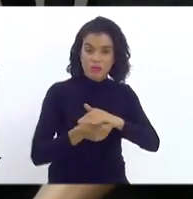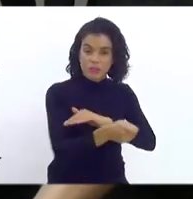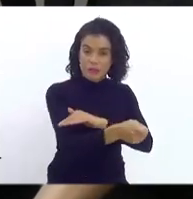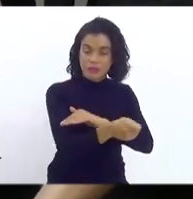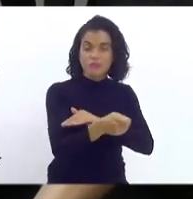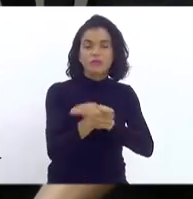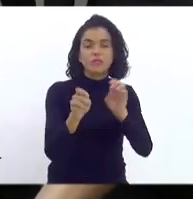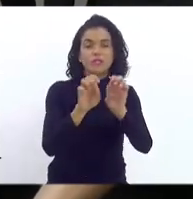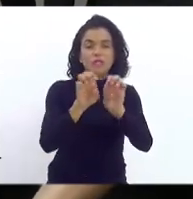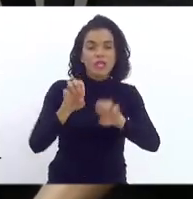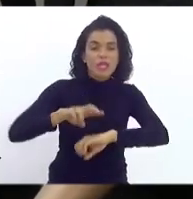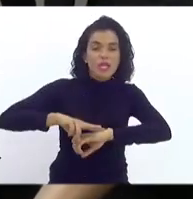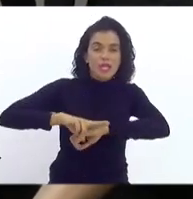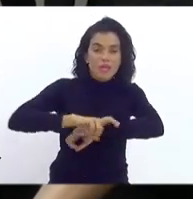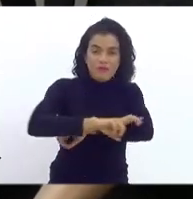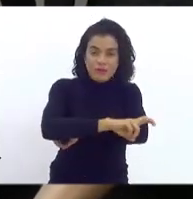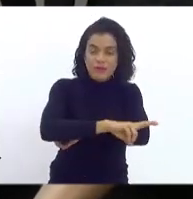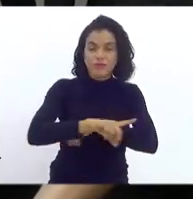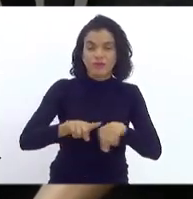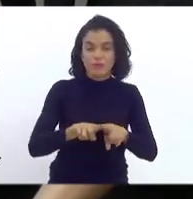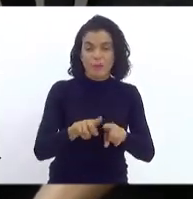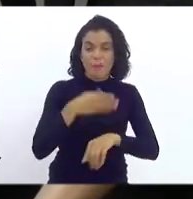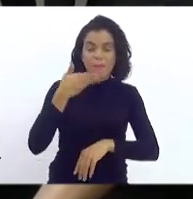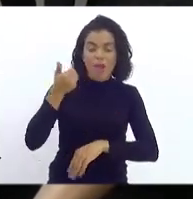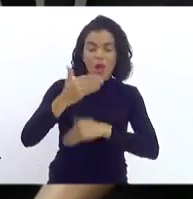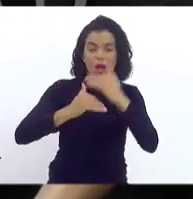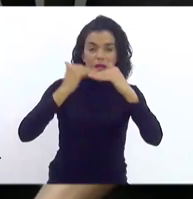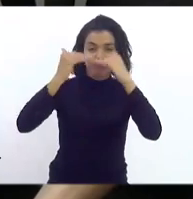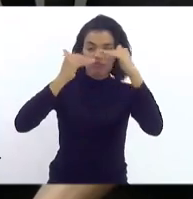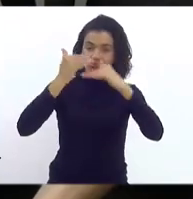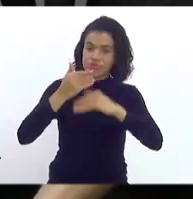em infraestrutura e melhoras dos serviços